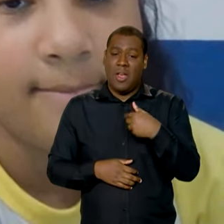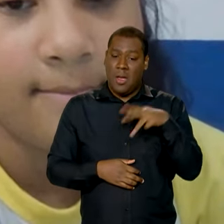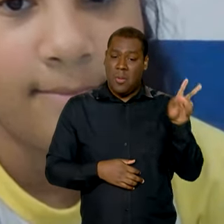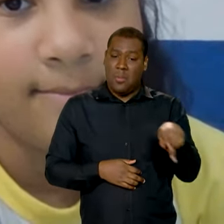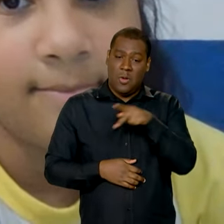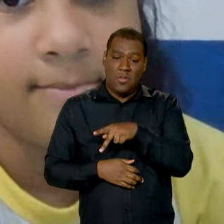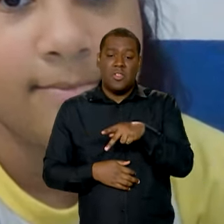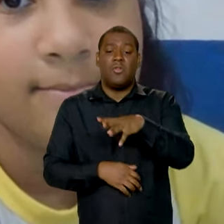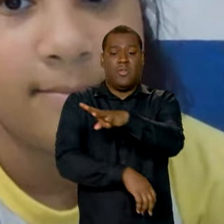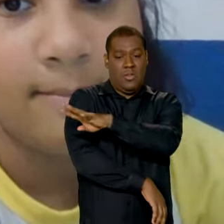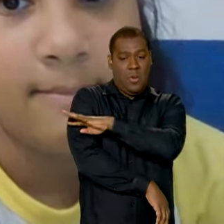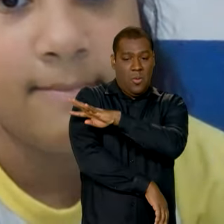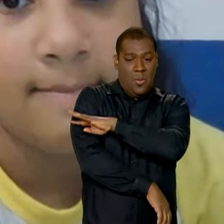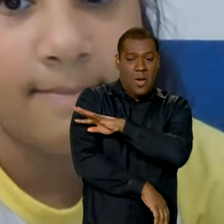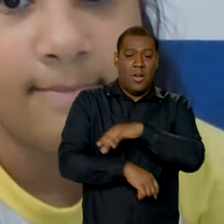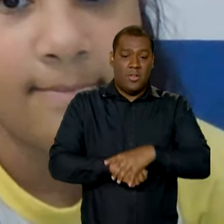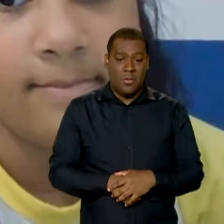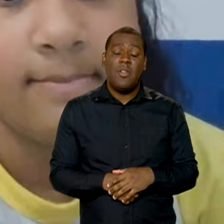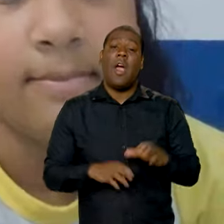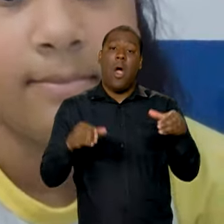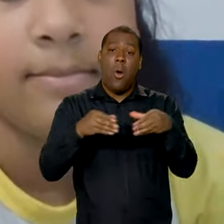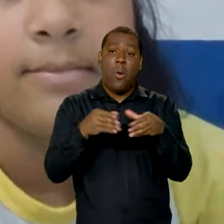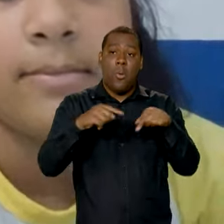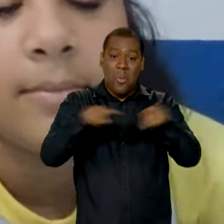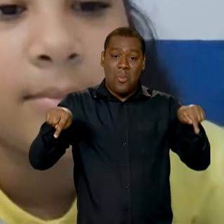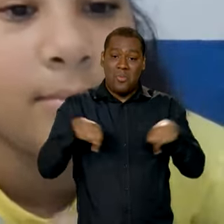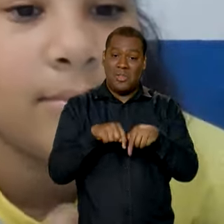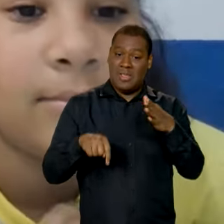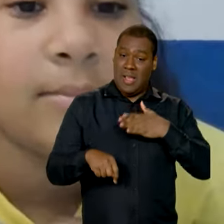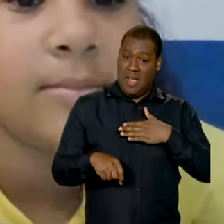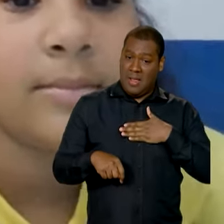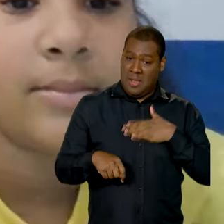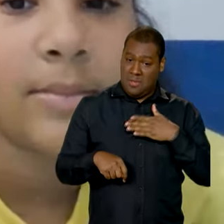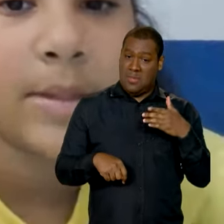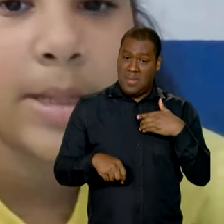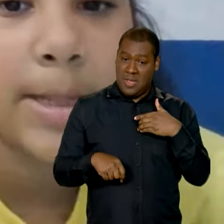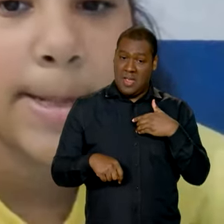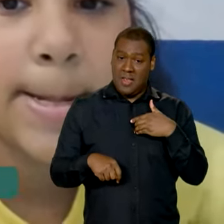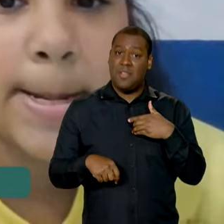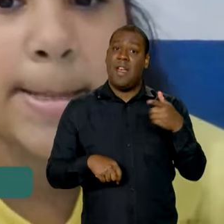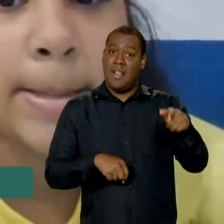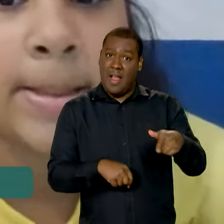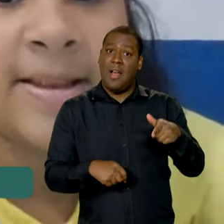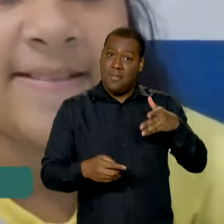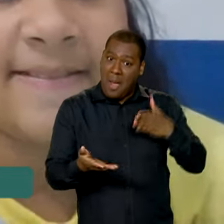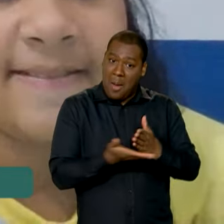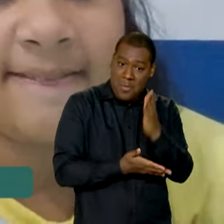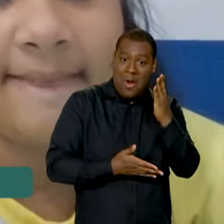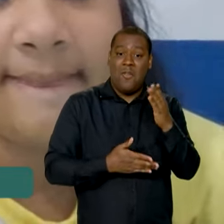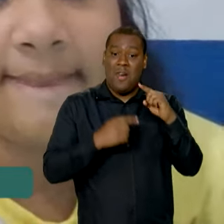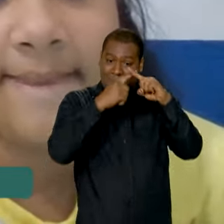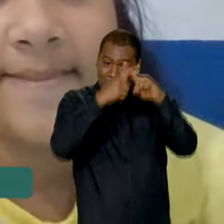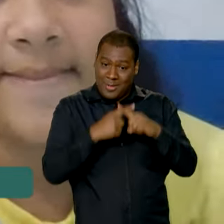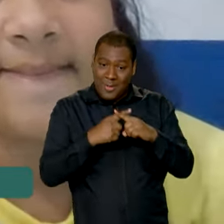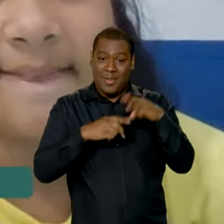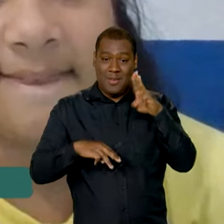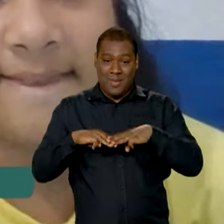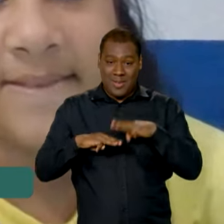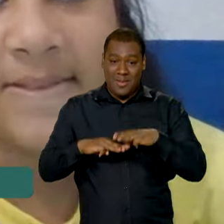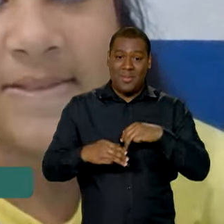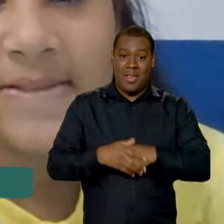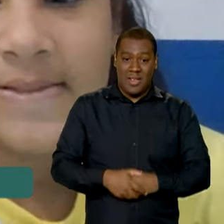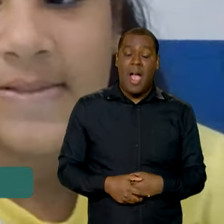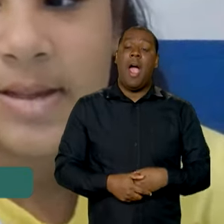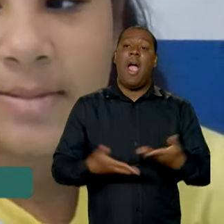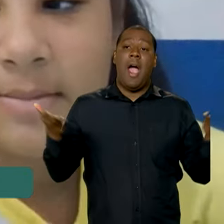alunos, praticamente toda a minha turma foi classificada, né? Então, esse ano eu estou novamente com o 4º ano e estou preparando eles para essa etapa